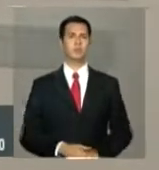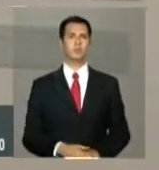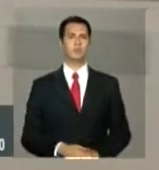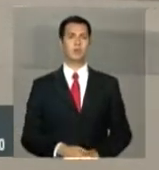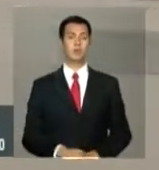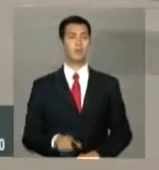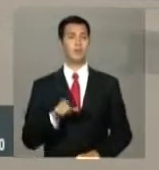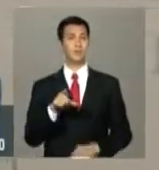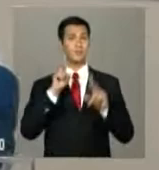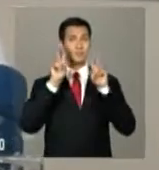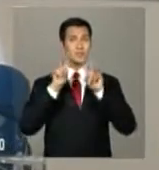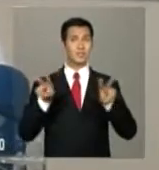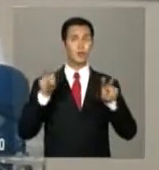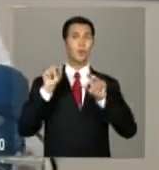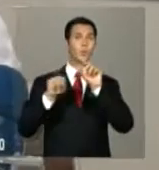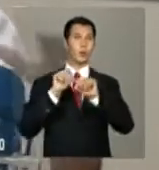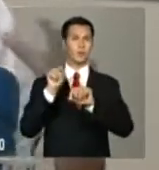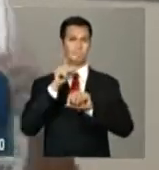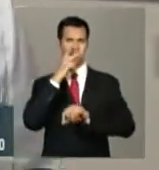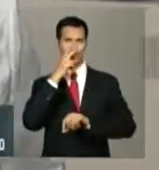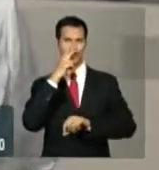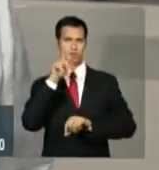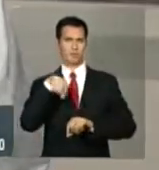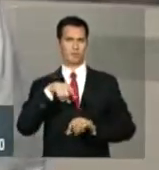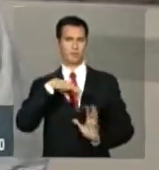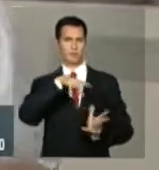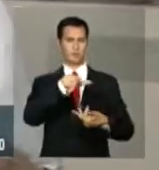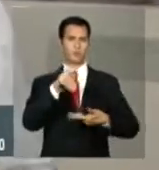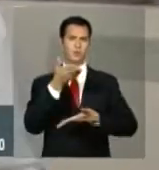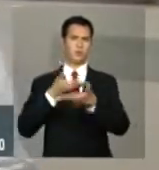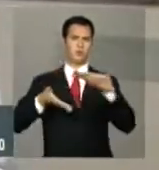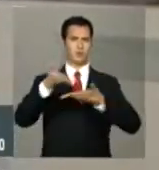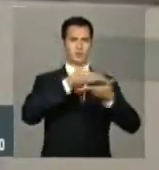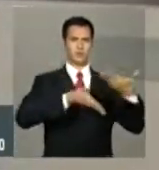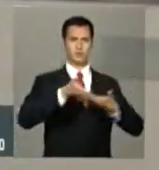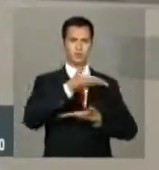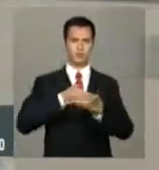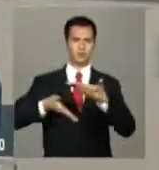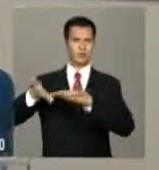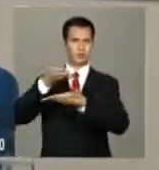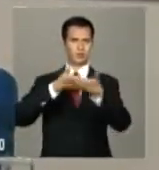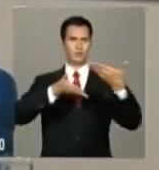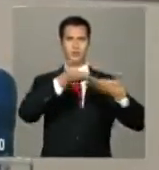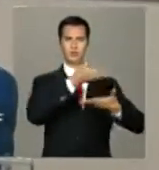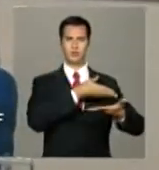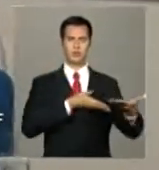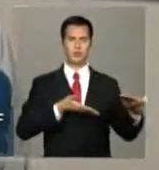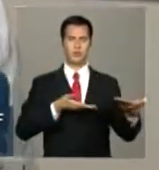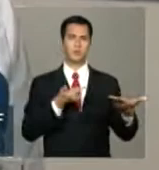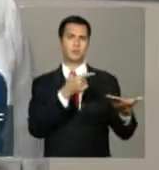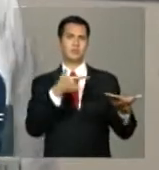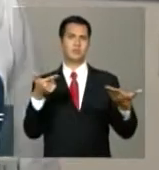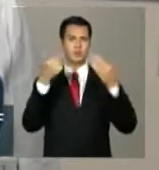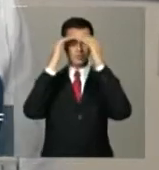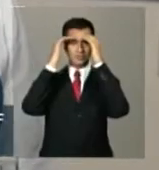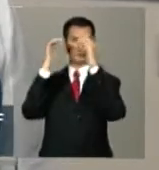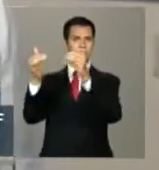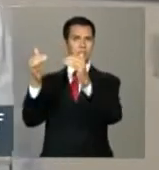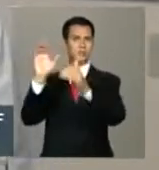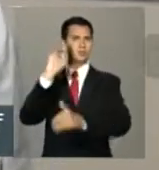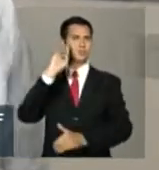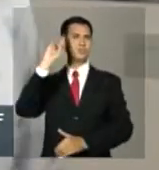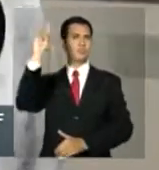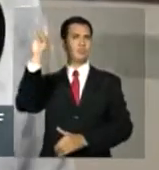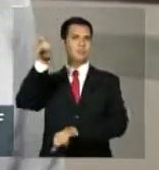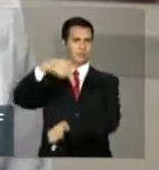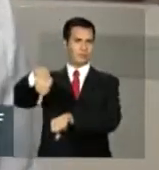quem acha que a relação internacional é uma relação que não se respeite chefes de Estado.